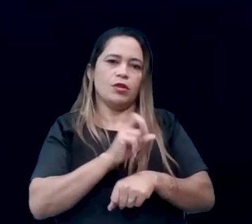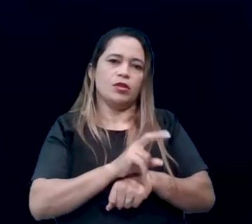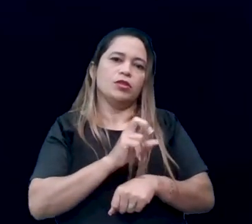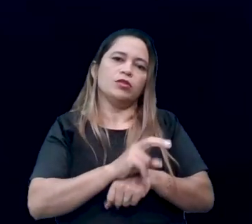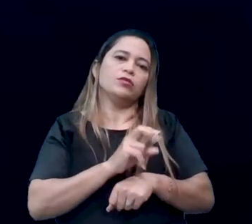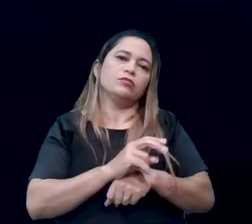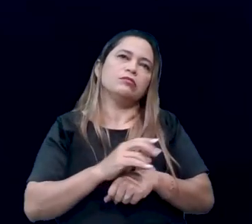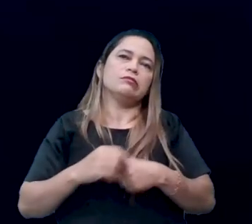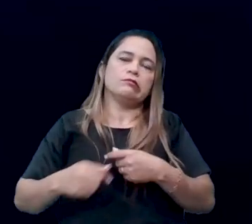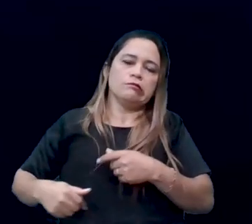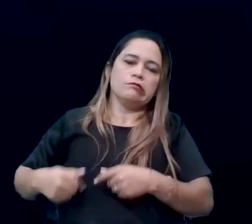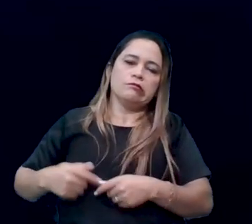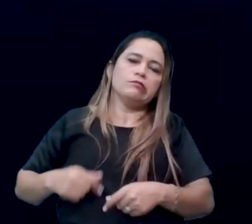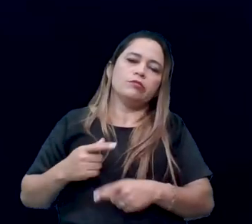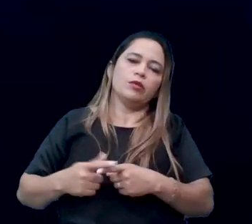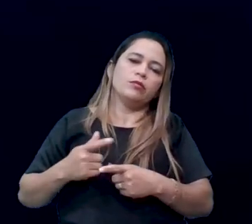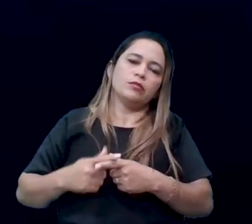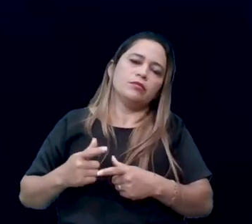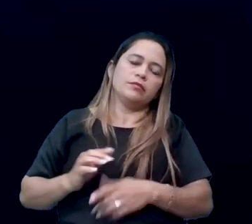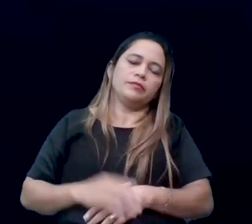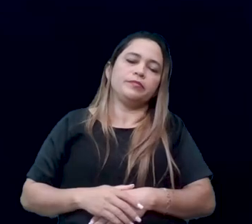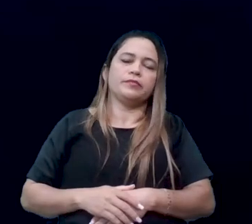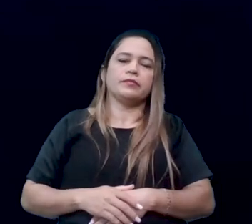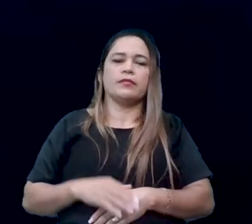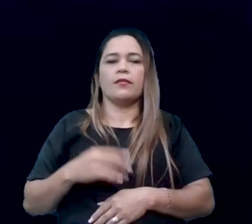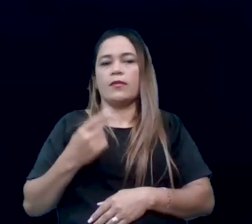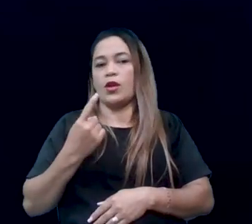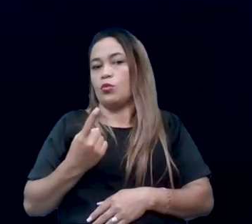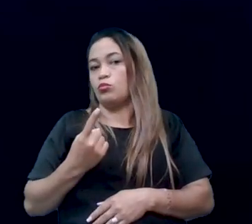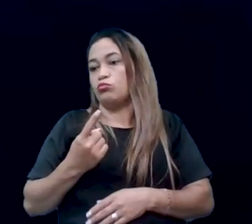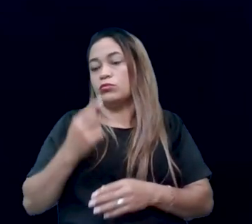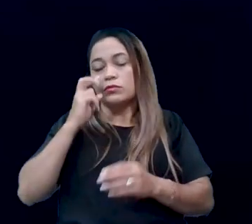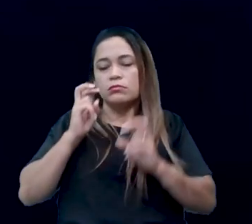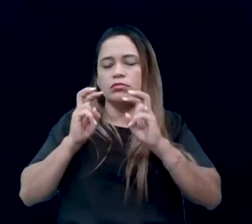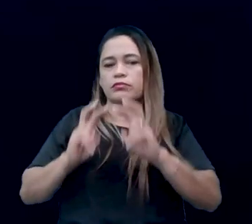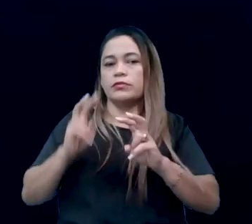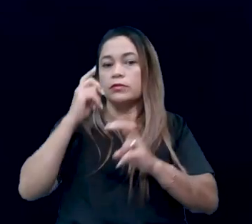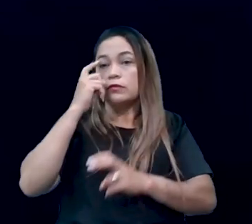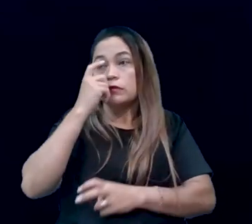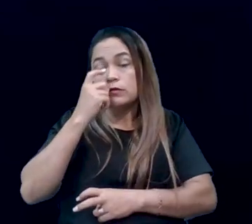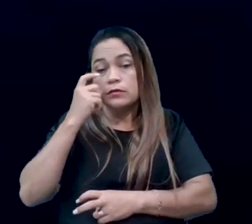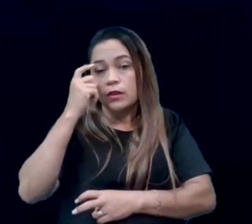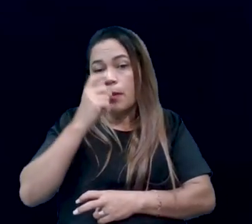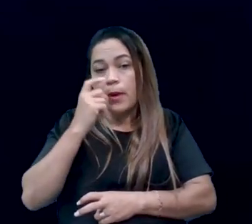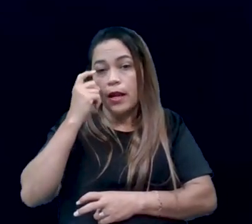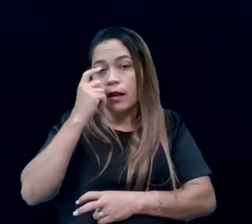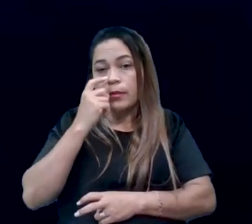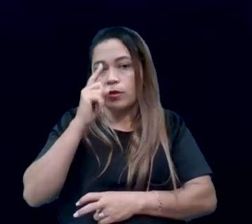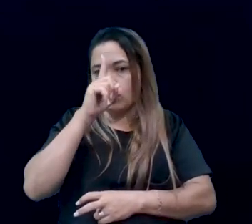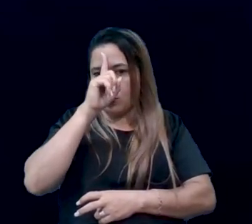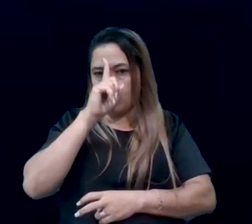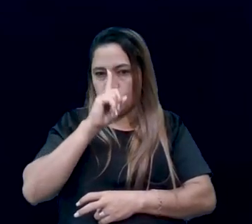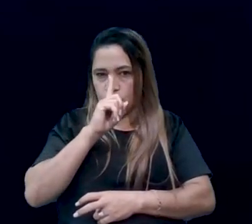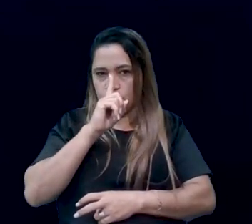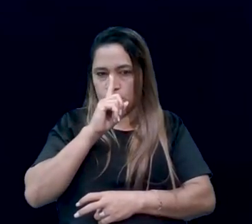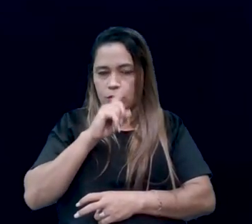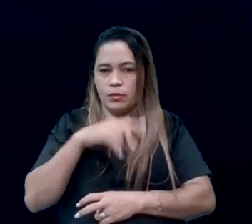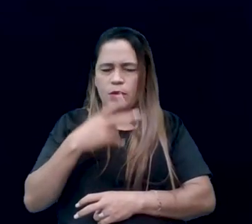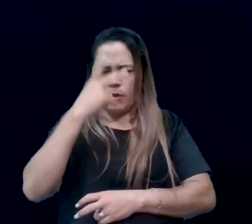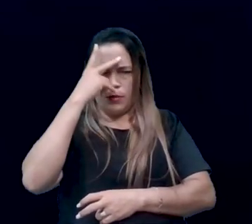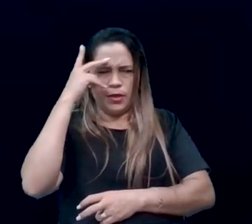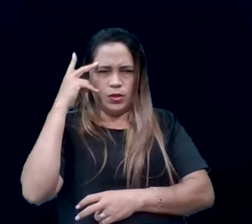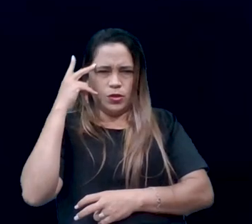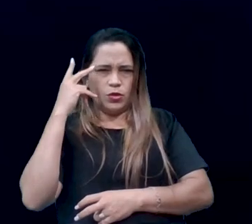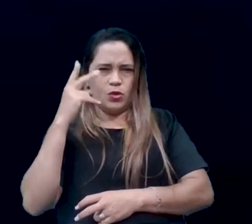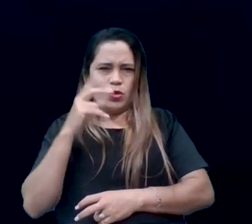do fígado. E atrapalhando o funcionamento do fígado, um sintoma visível seria o quê? Esse amarelamento dos olhos. Mas uma pessoa com